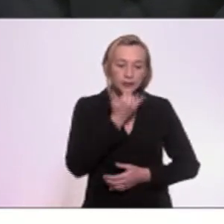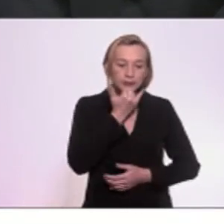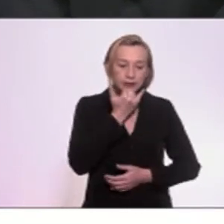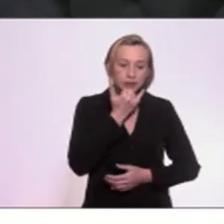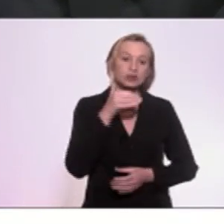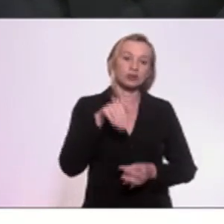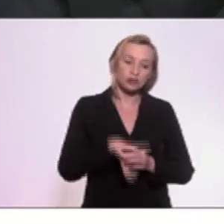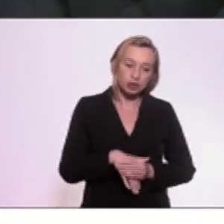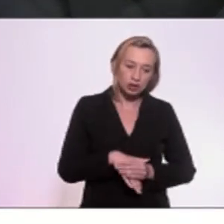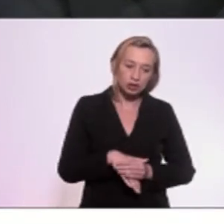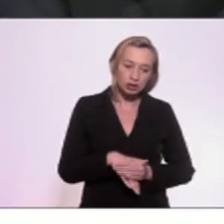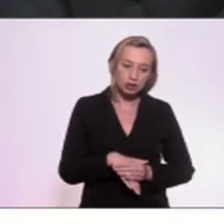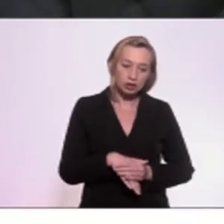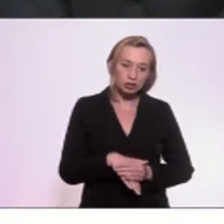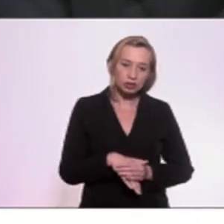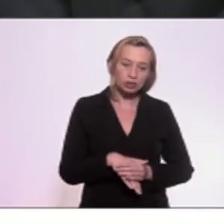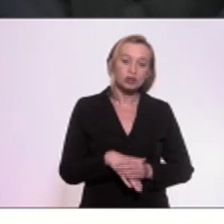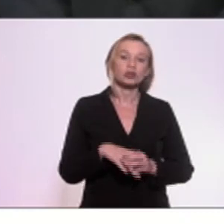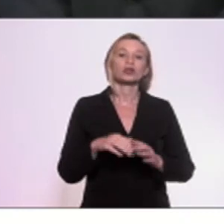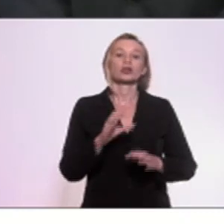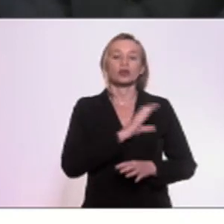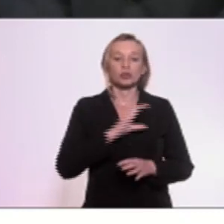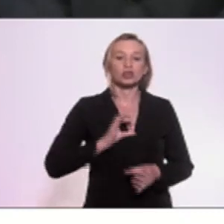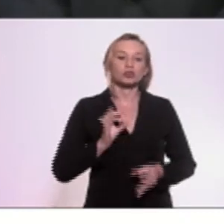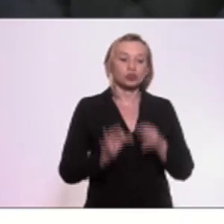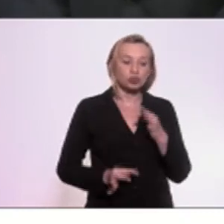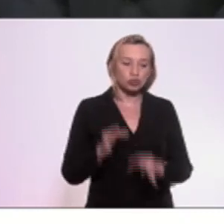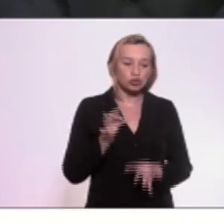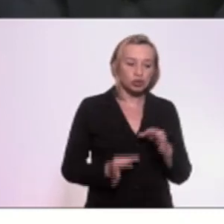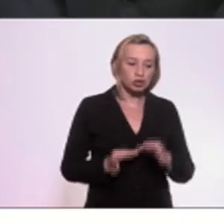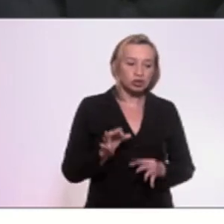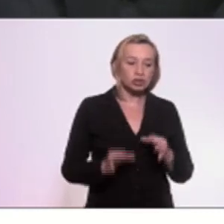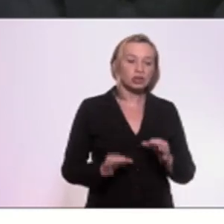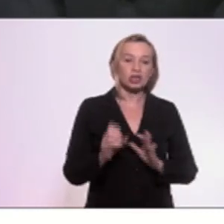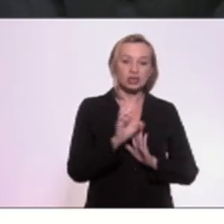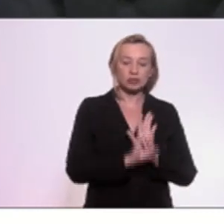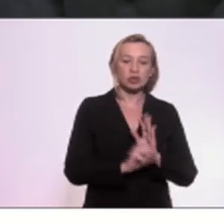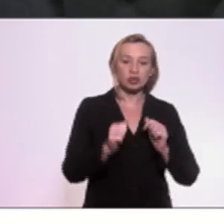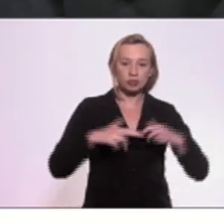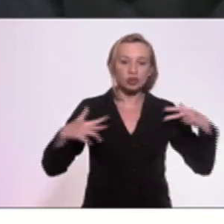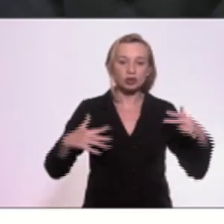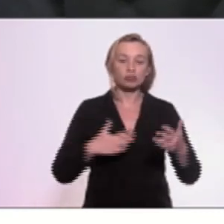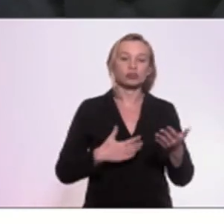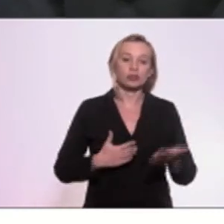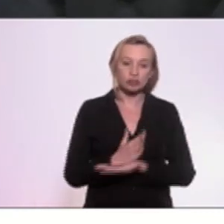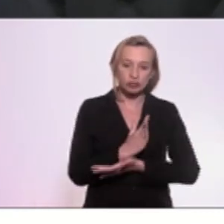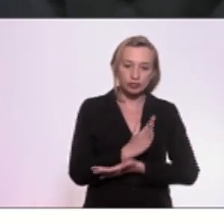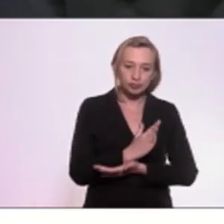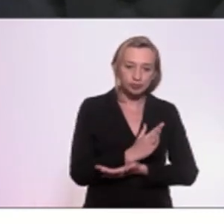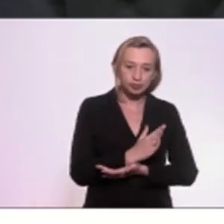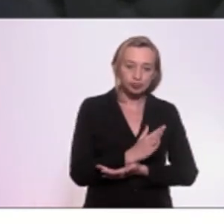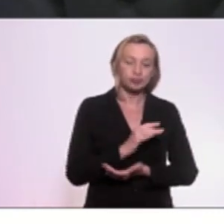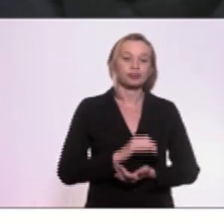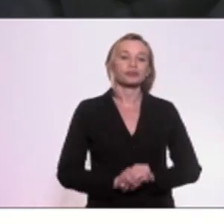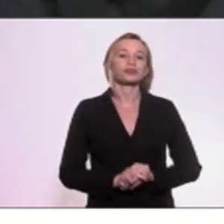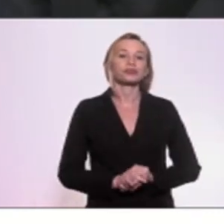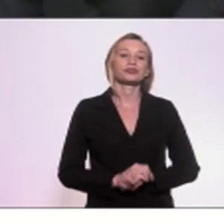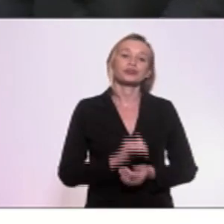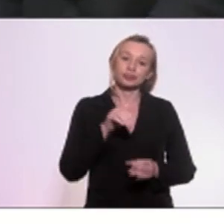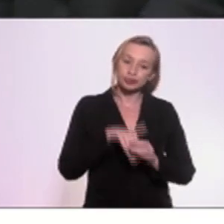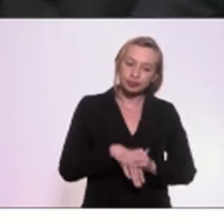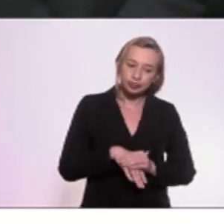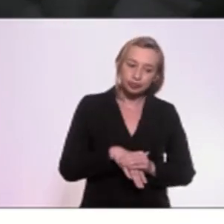em votação, o parecer da Comissão de Constituição e Justiça às emendas de plenário. Senhores que aprovam isso como estão, aprovado.